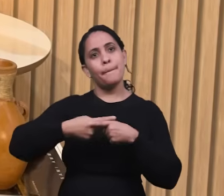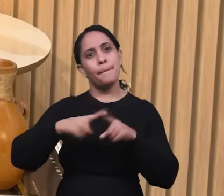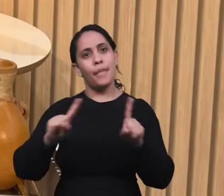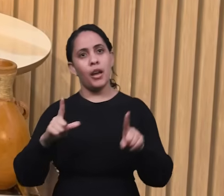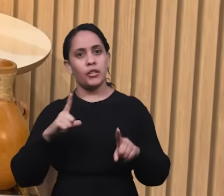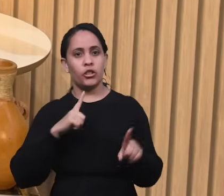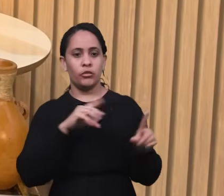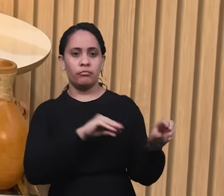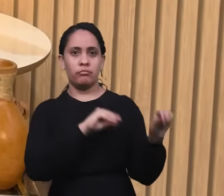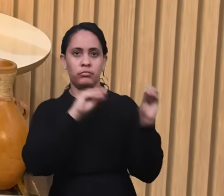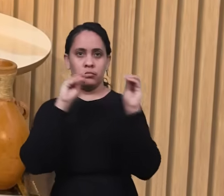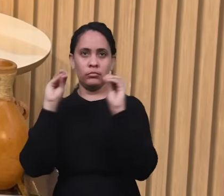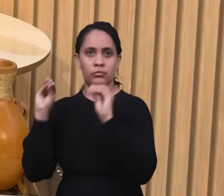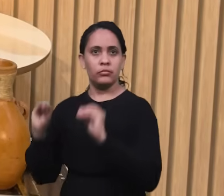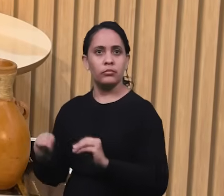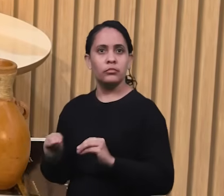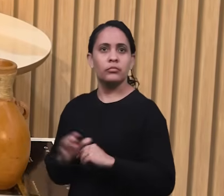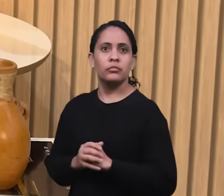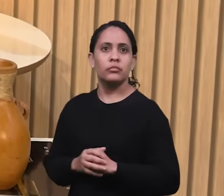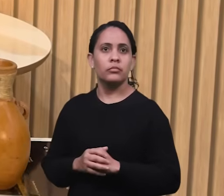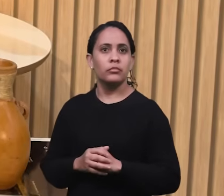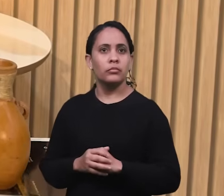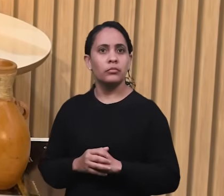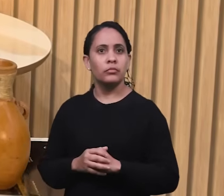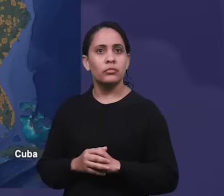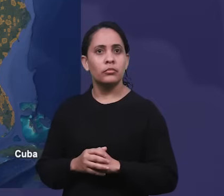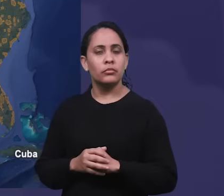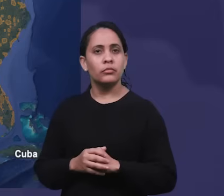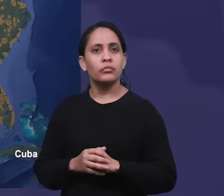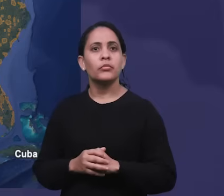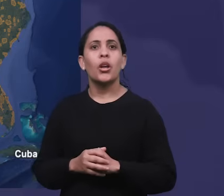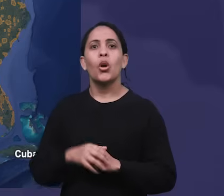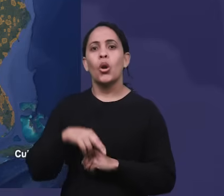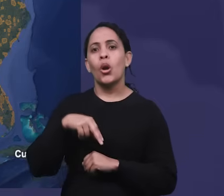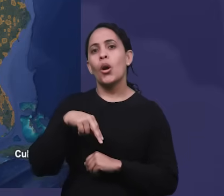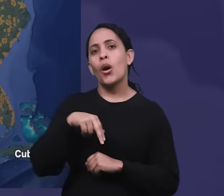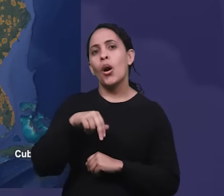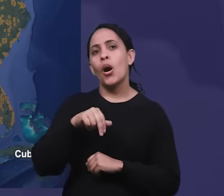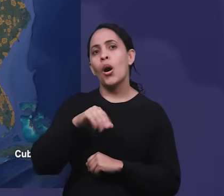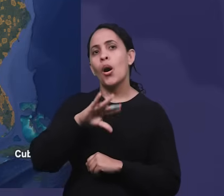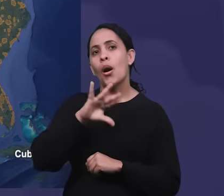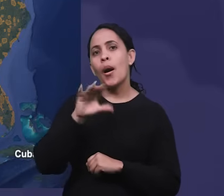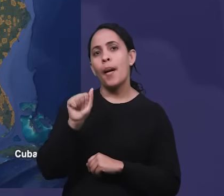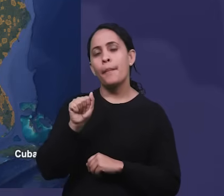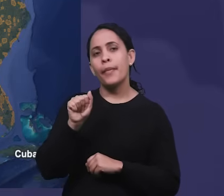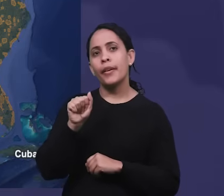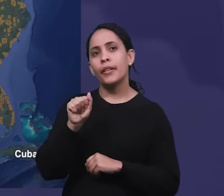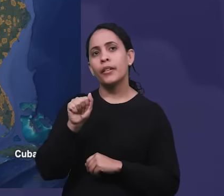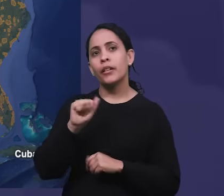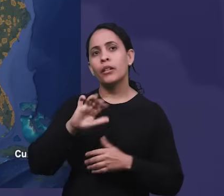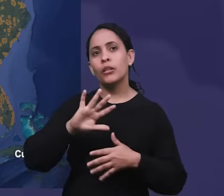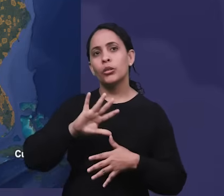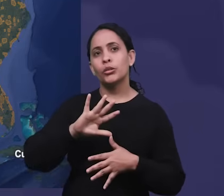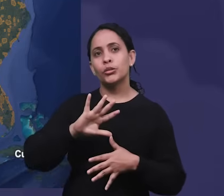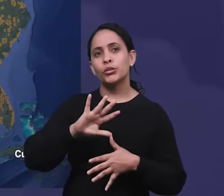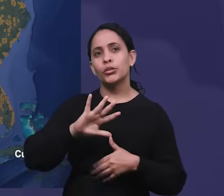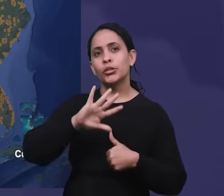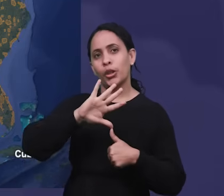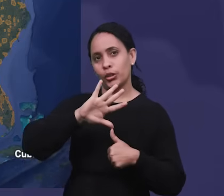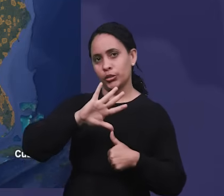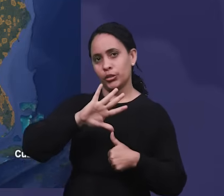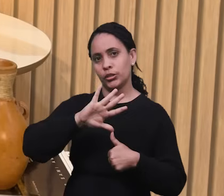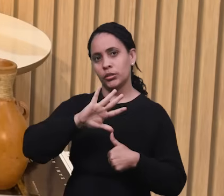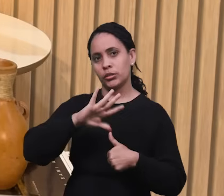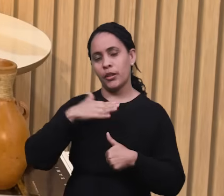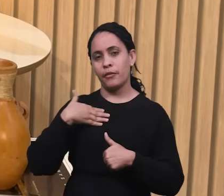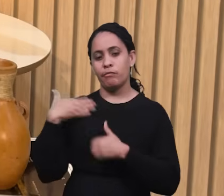para a América do Norte. Localizou essa irmã no Canadá e essa irmã falou: não sou